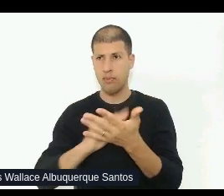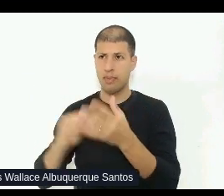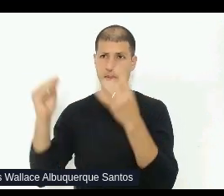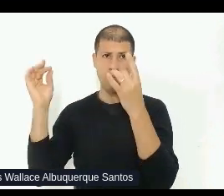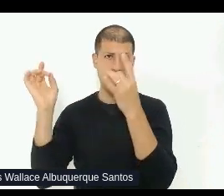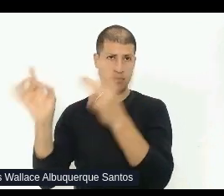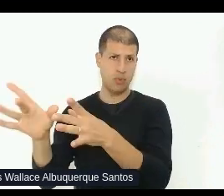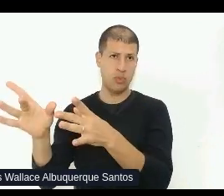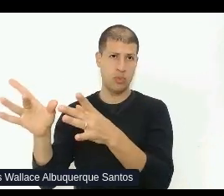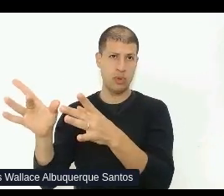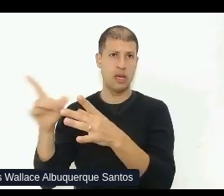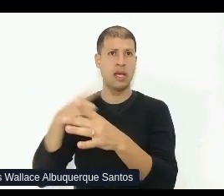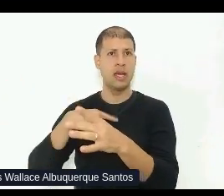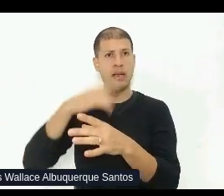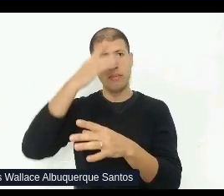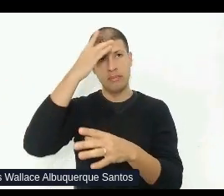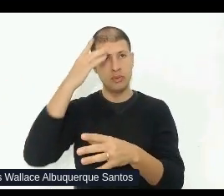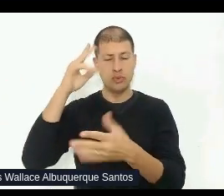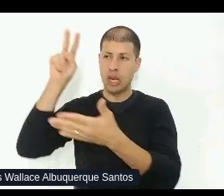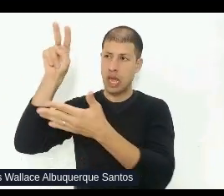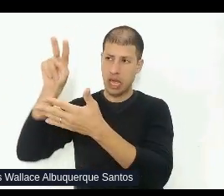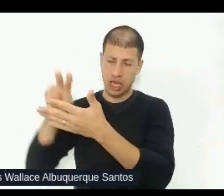né, a pessoa faz a leitura,